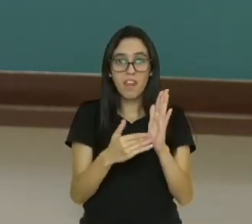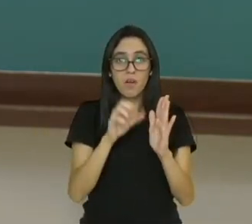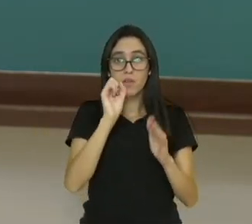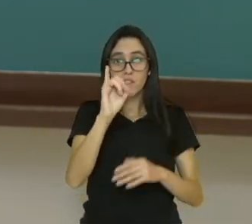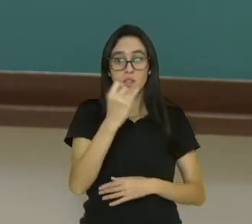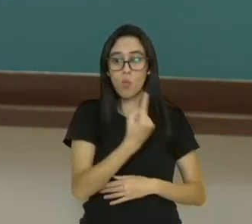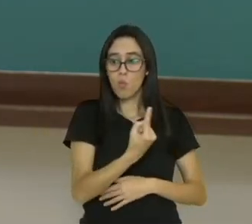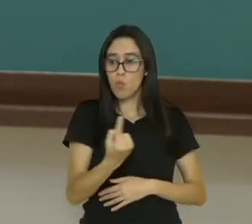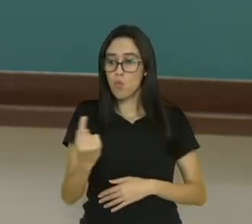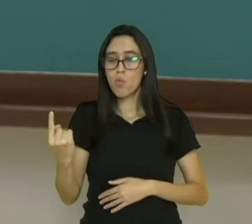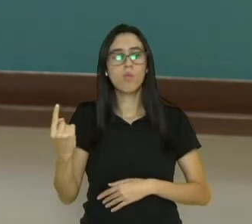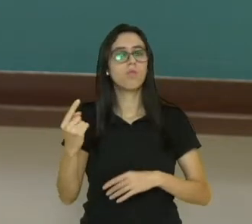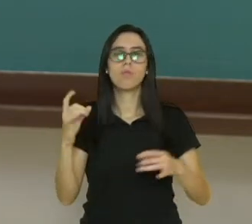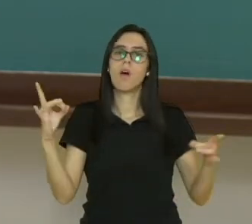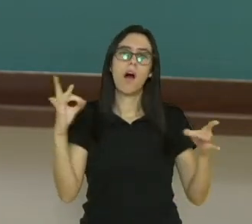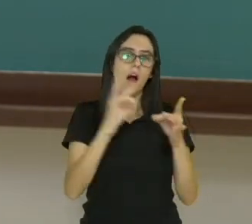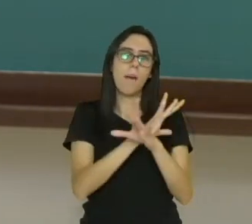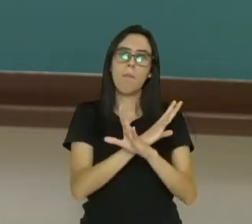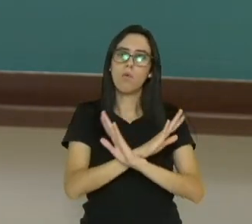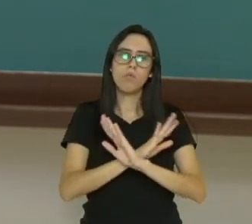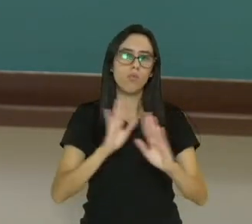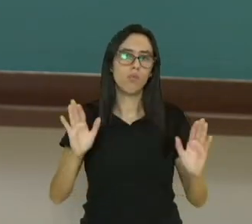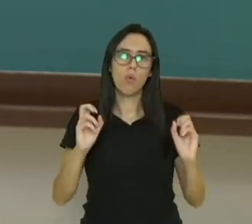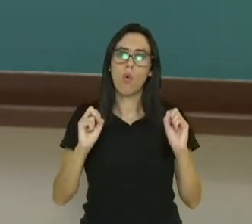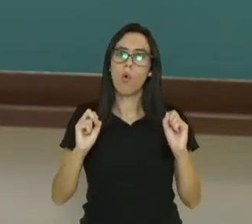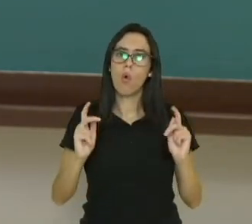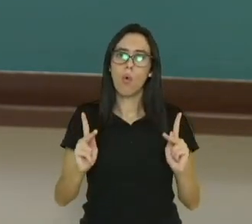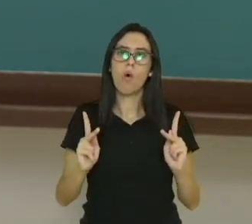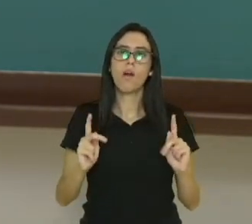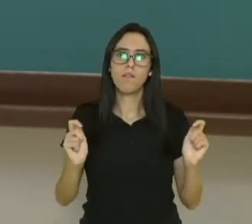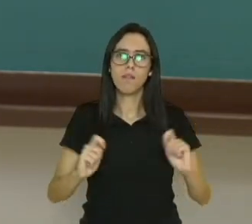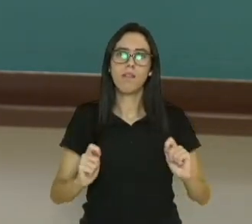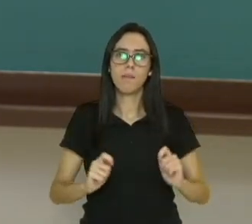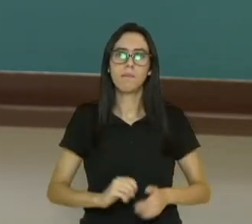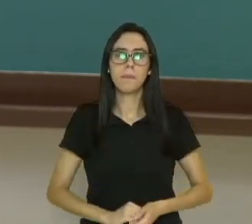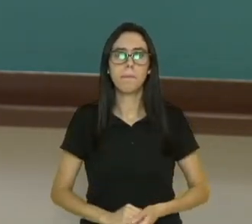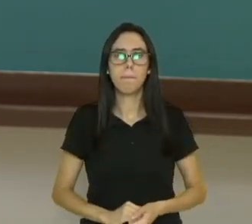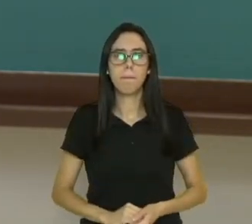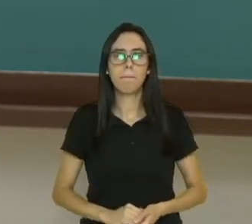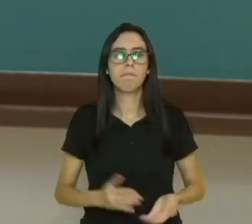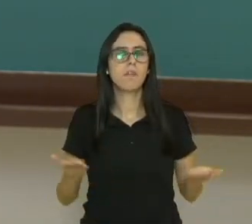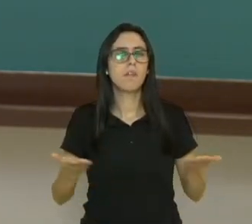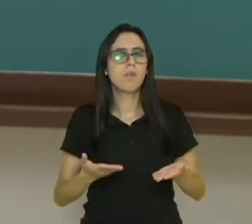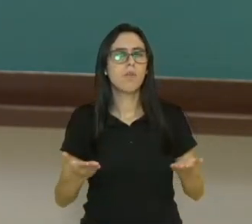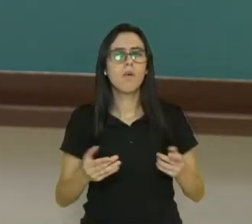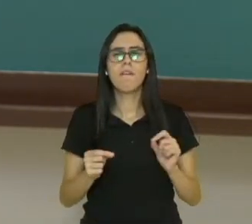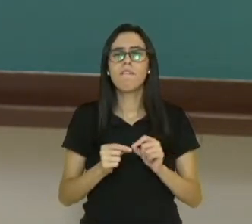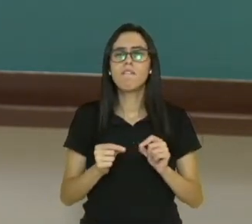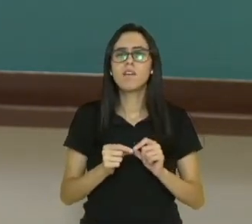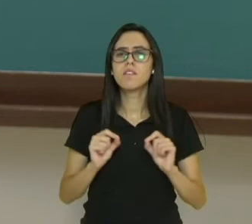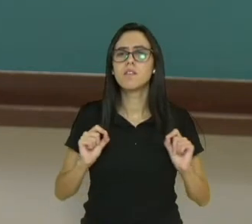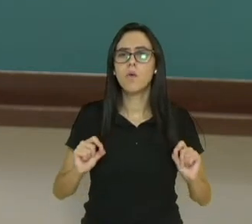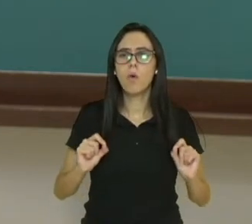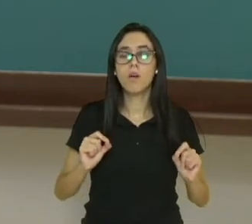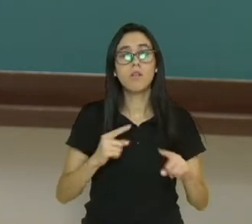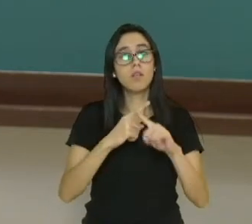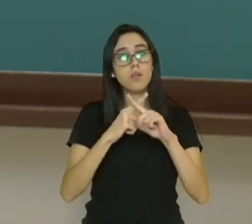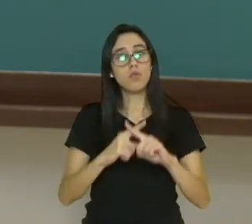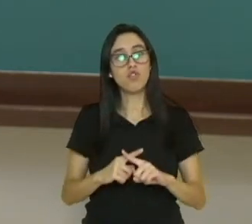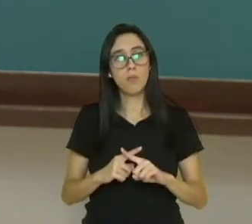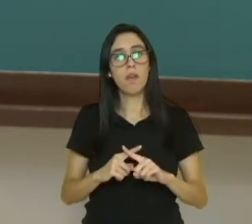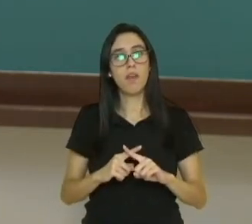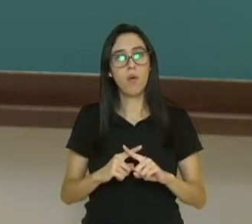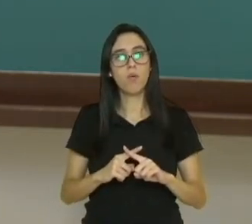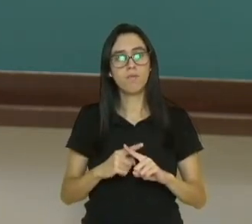4, 5 números, não importa. Eu consigo tirar um mínimo múltiplo comum entre eles. Agora o que eu faço? Multiplico.